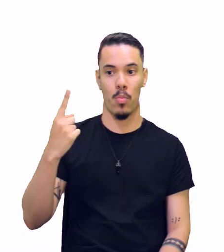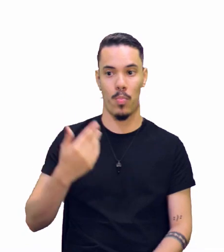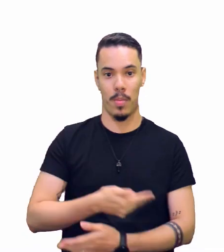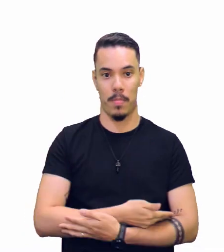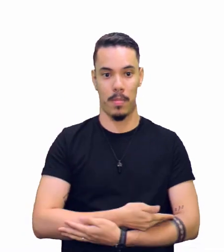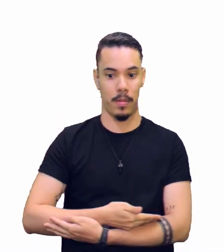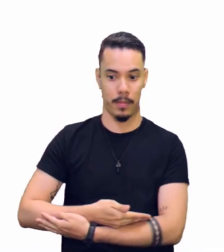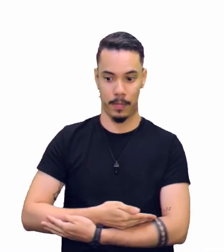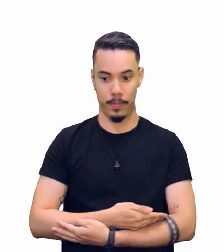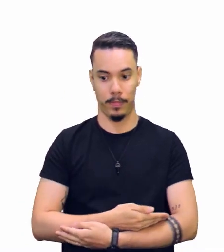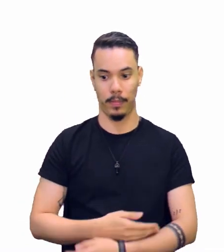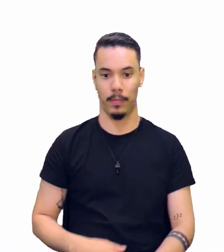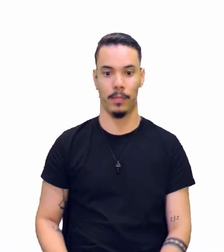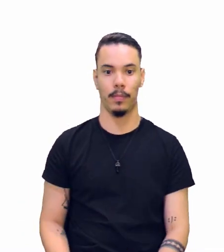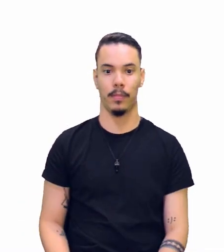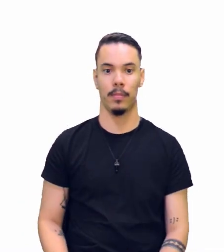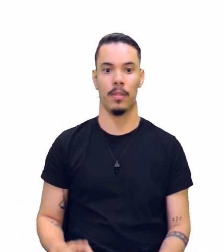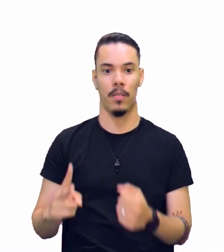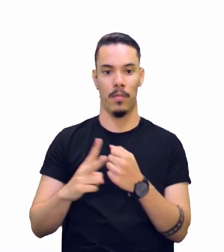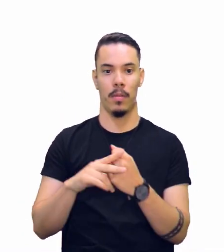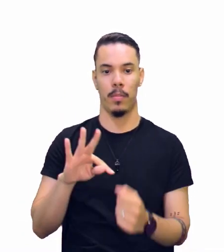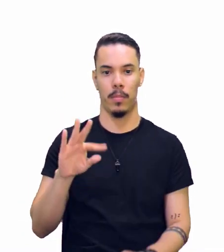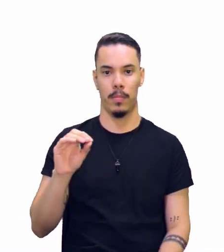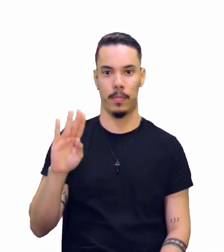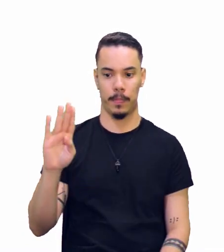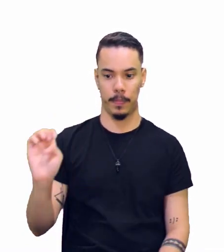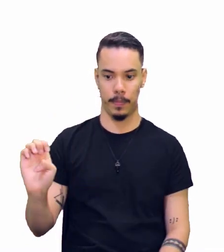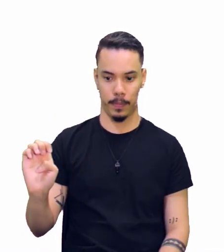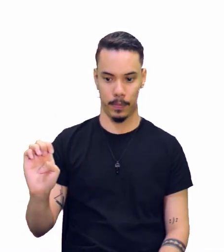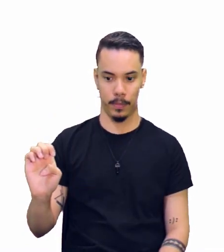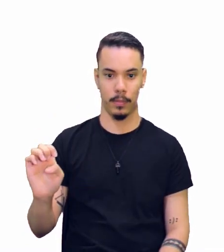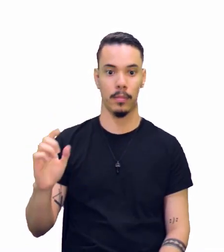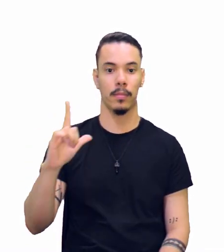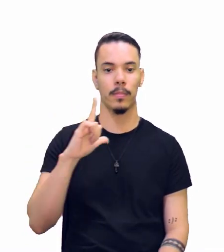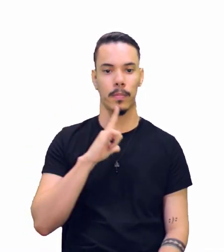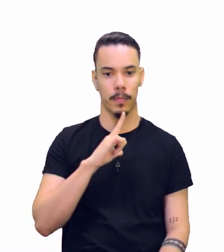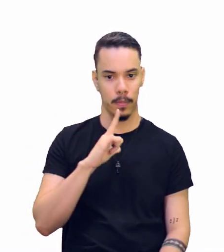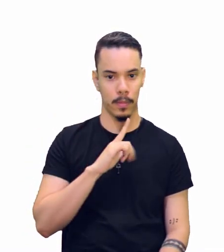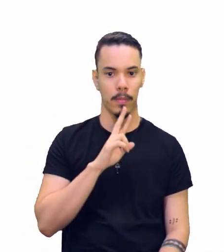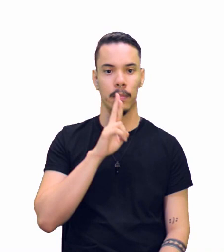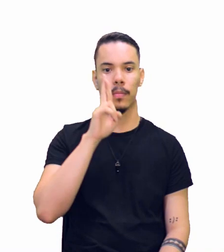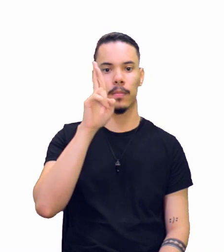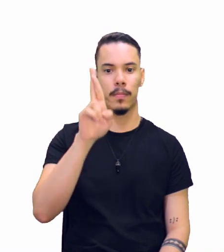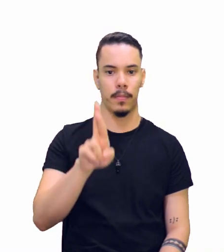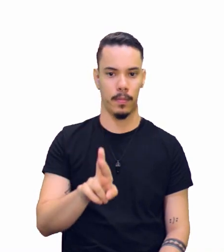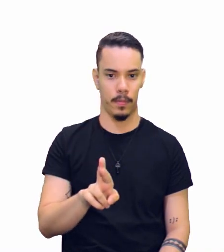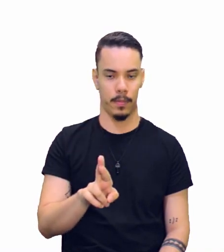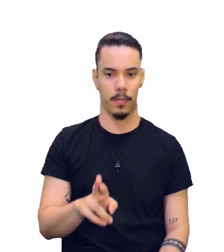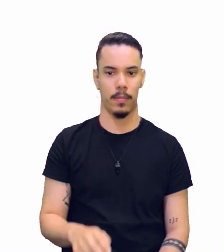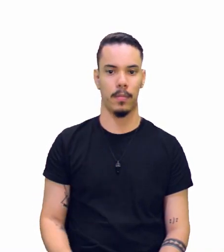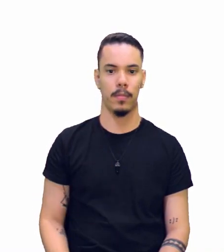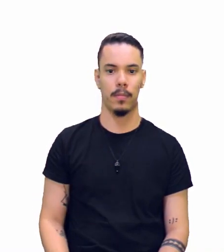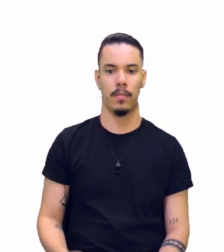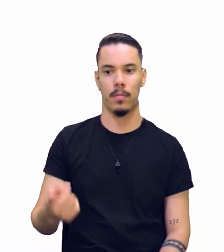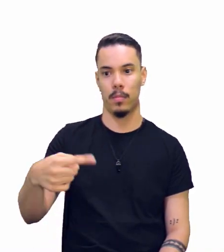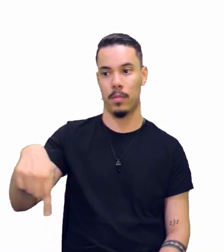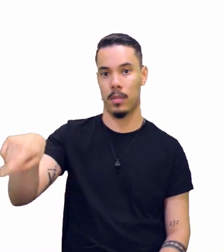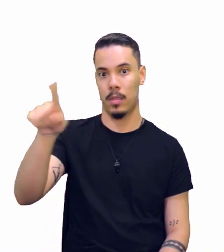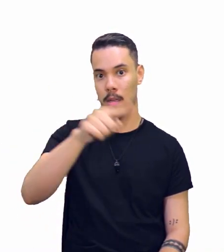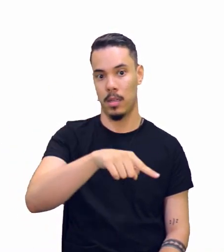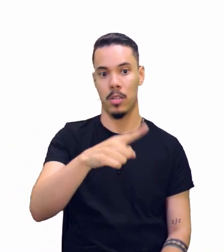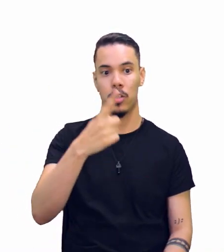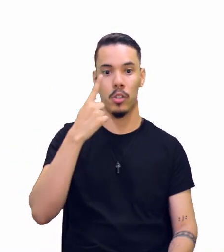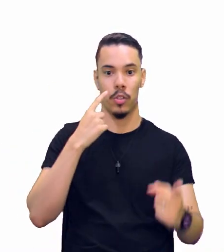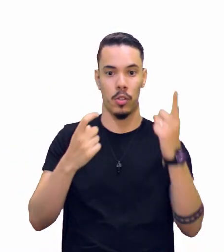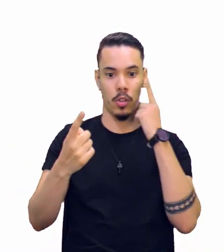aqui no plural. E nós temos aqui o resultado com eles. Tem a ver com os bebês.